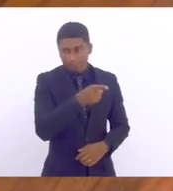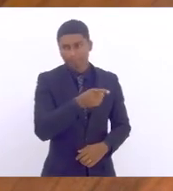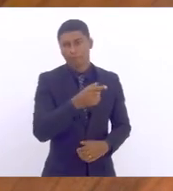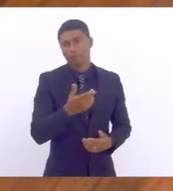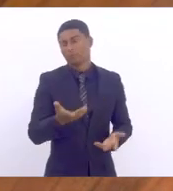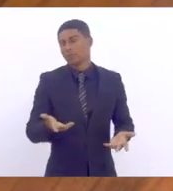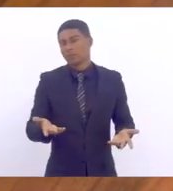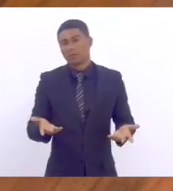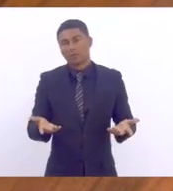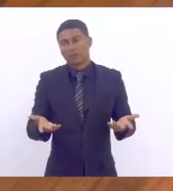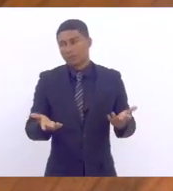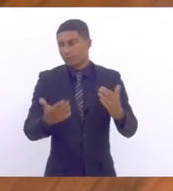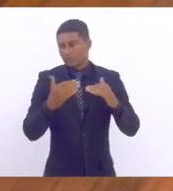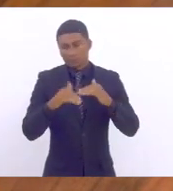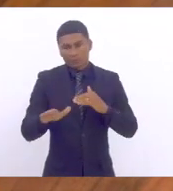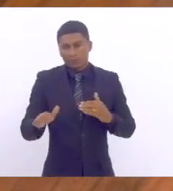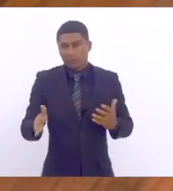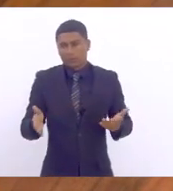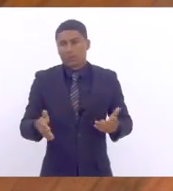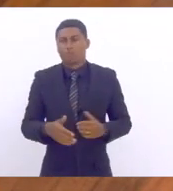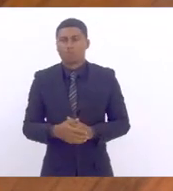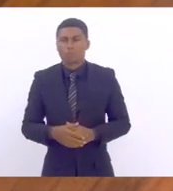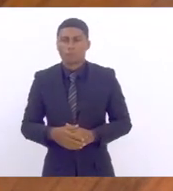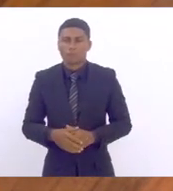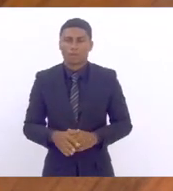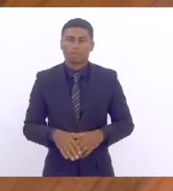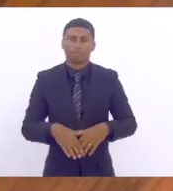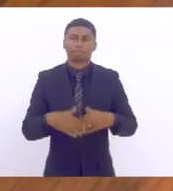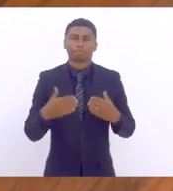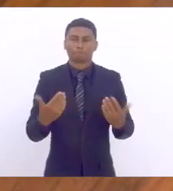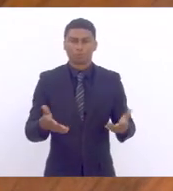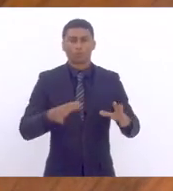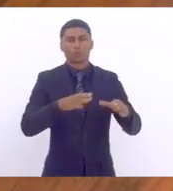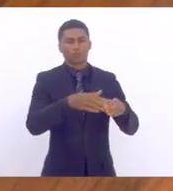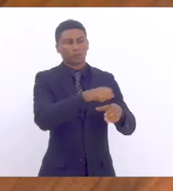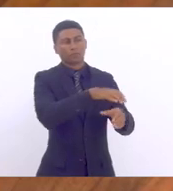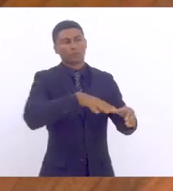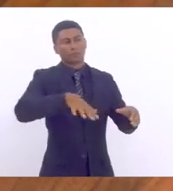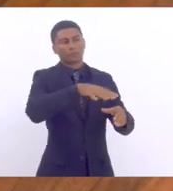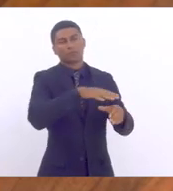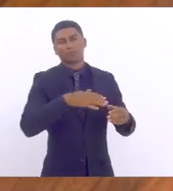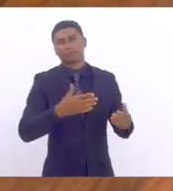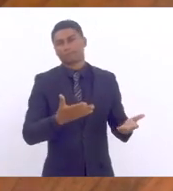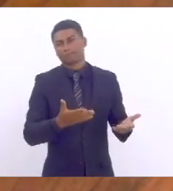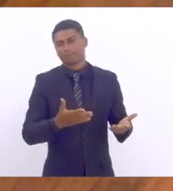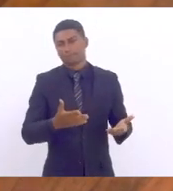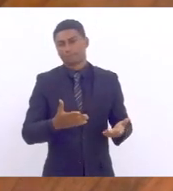essa expectativa, então ela responde coletivamente.